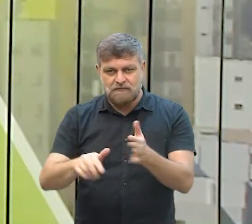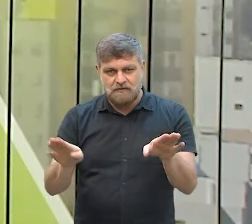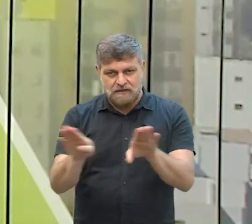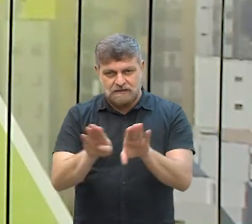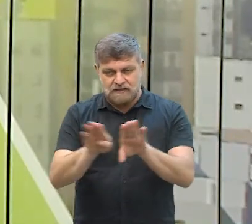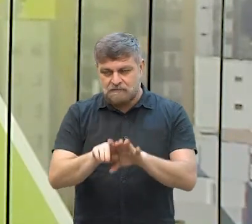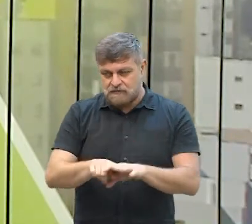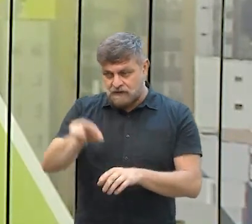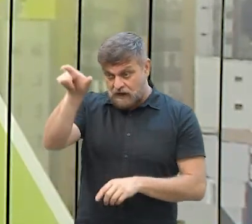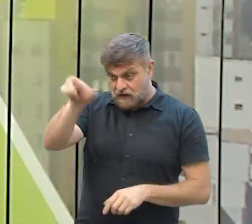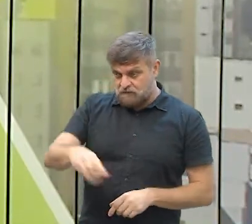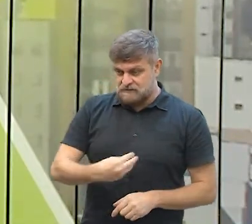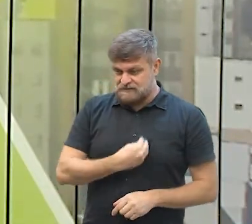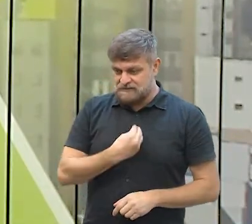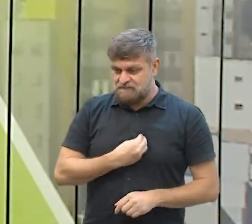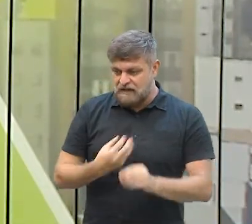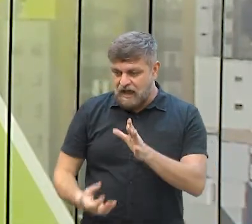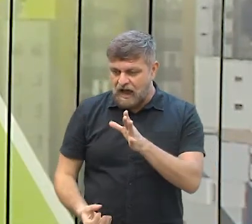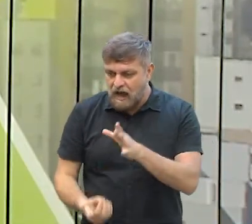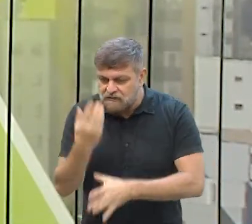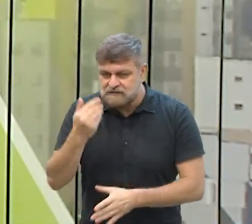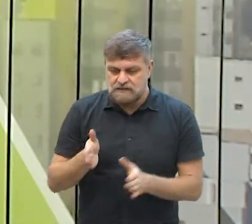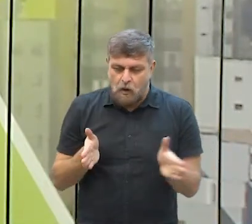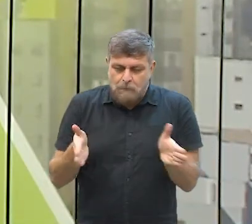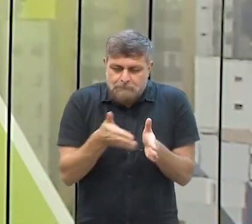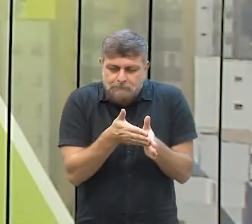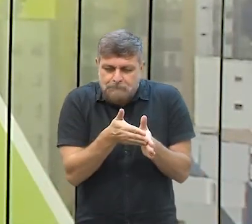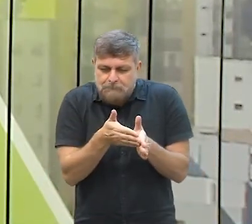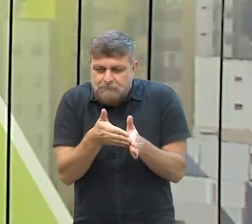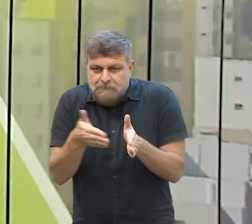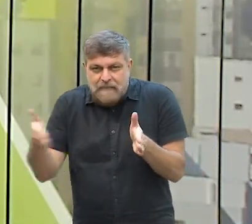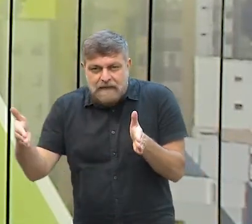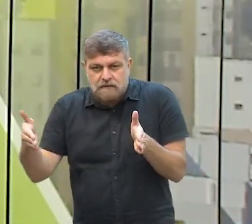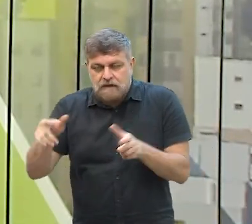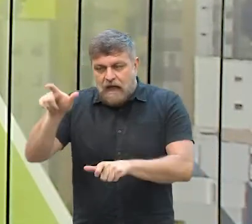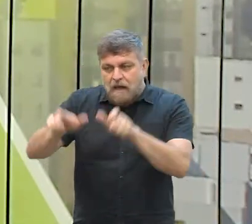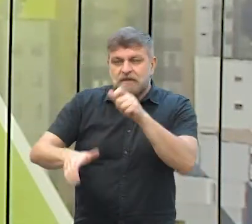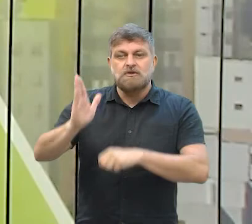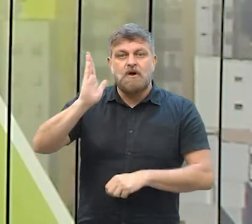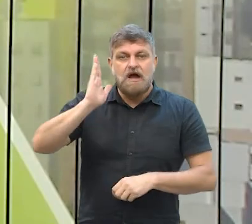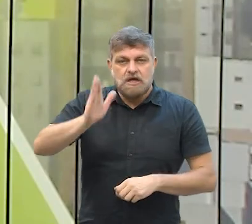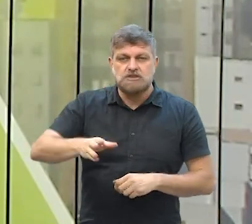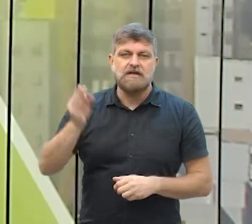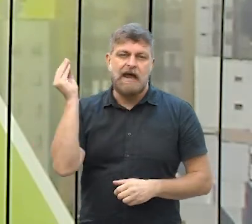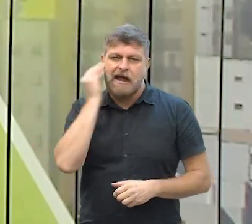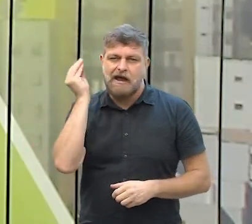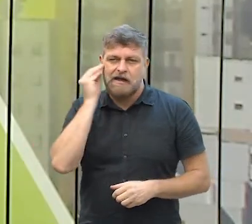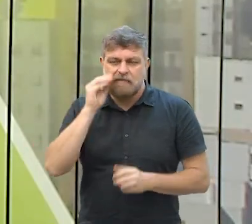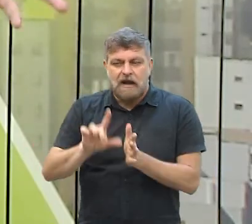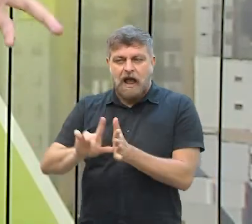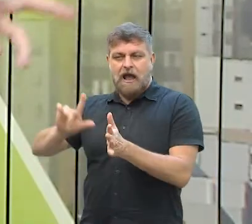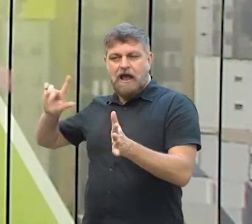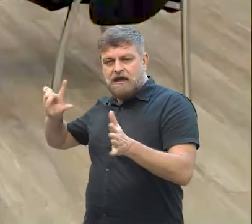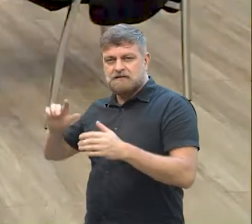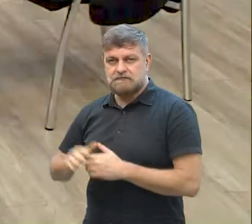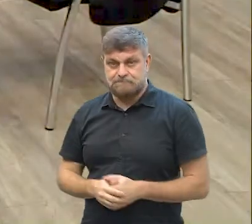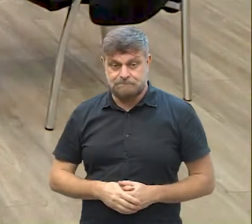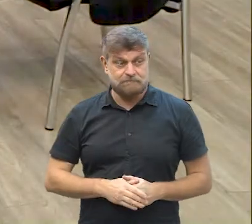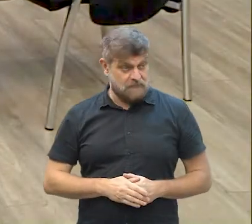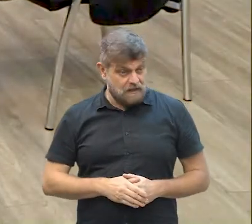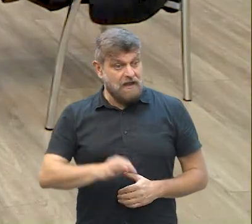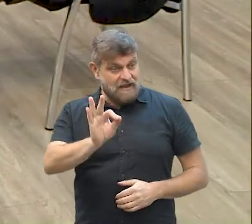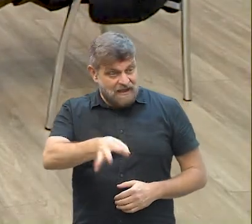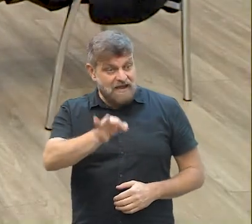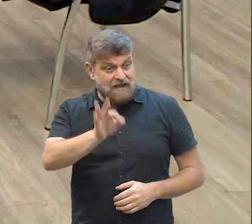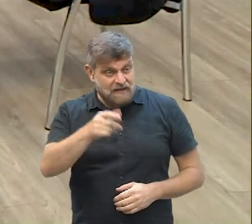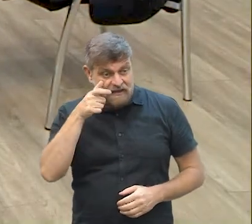também chegou mais tarde. Muita coisa na sua vida, ela aconteceu num período em que muitas pessoas já passaram por isso, né?